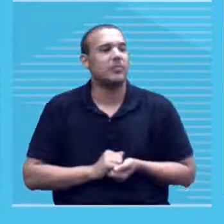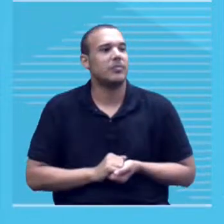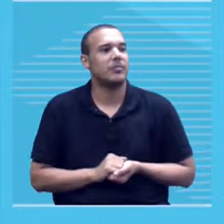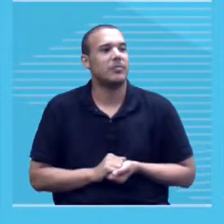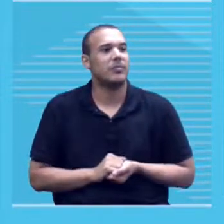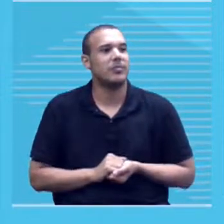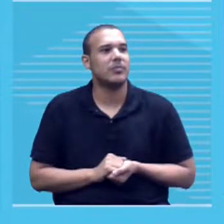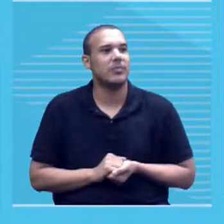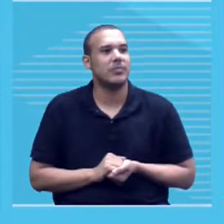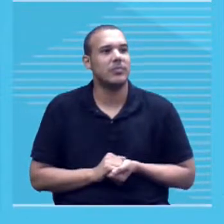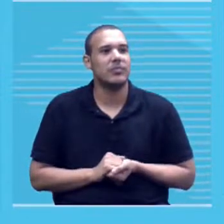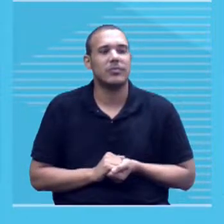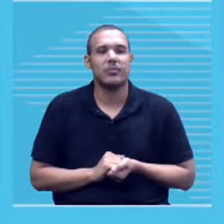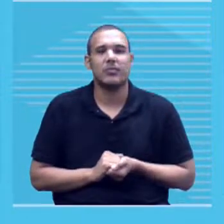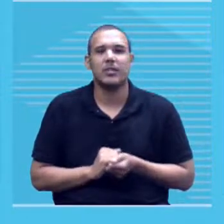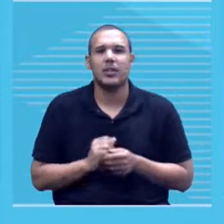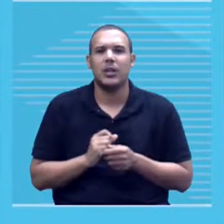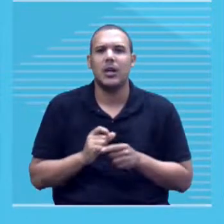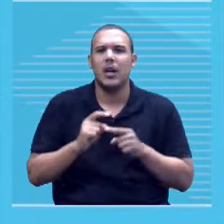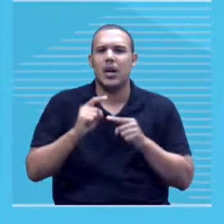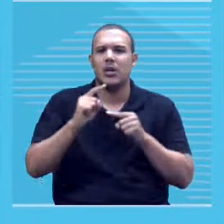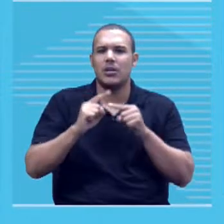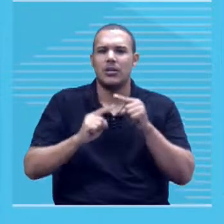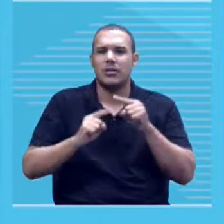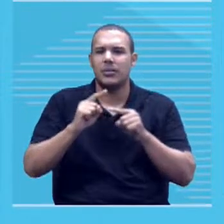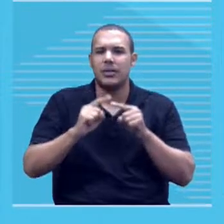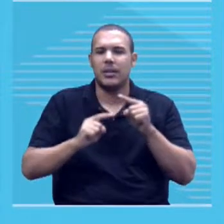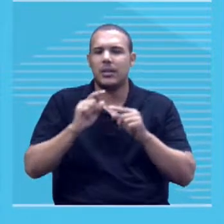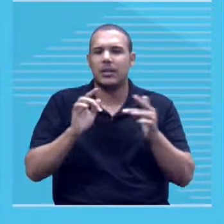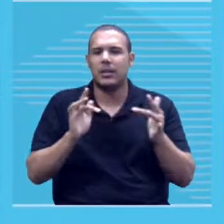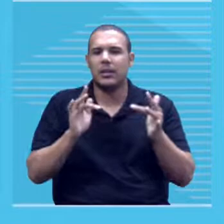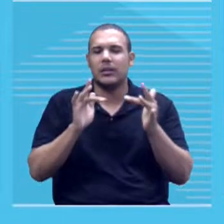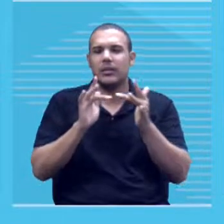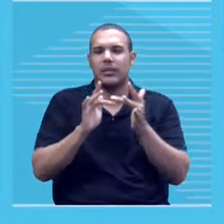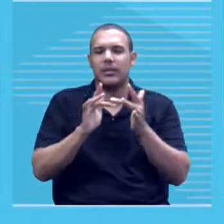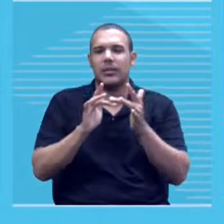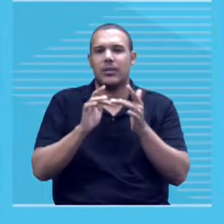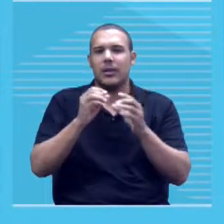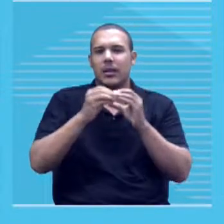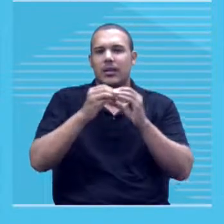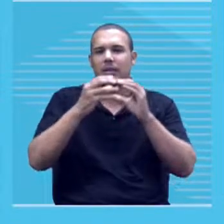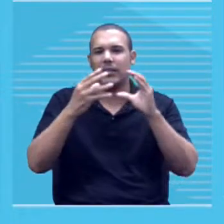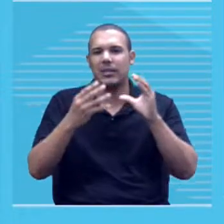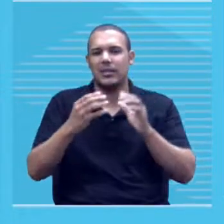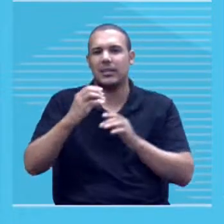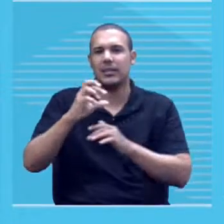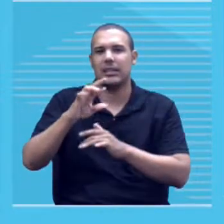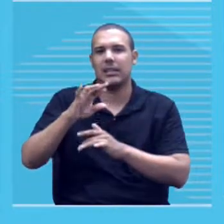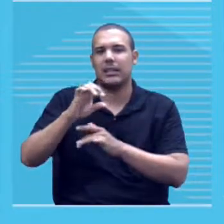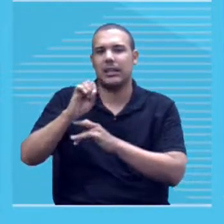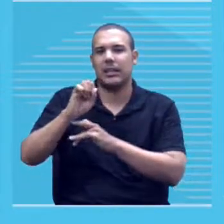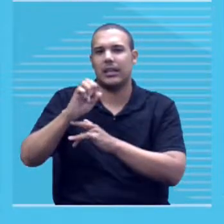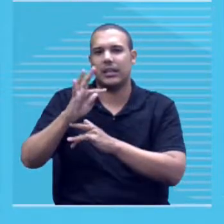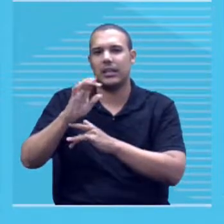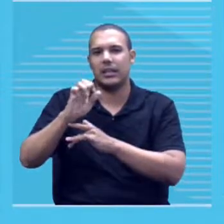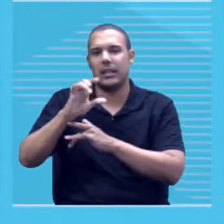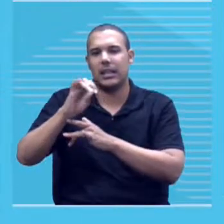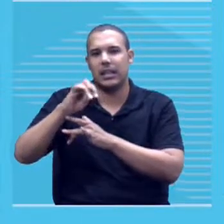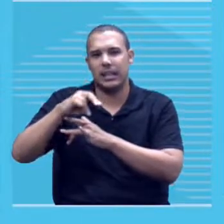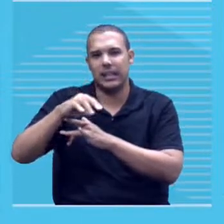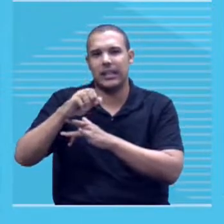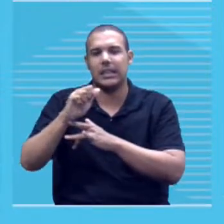geral, são constituídas de materiais semicondutores, com características cristalinas e depositadas sobre